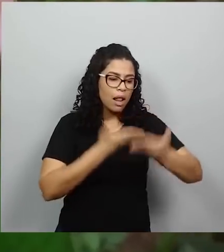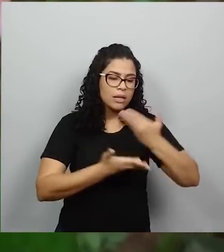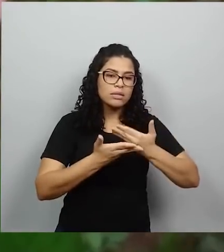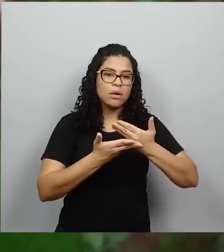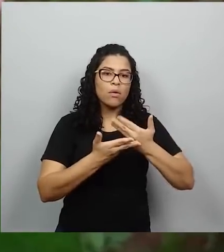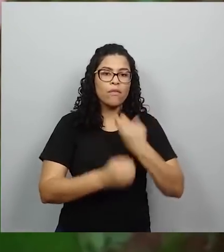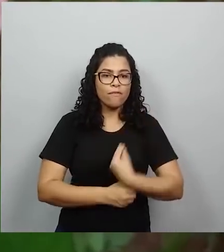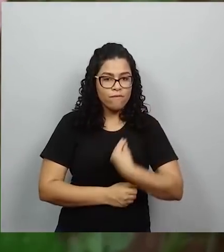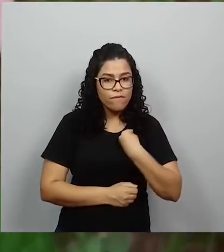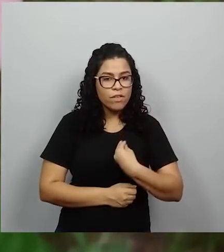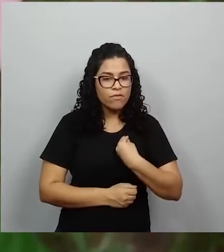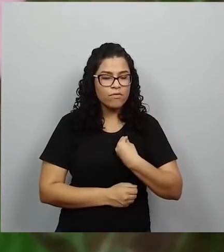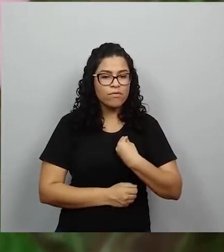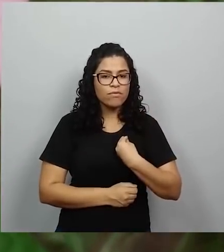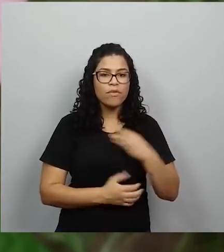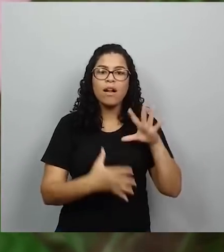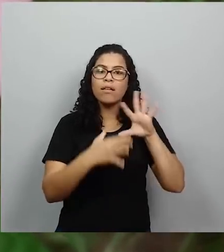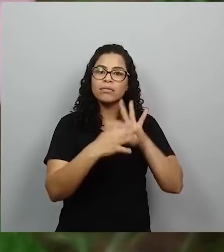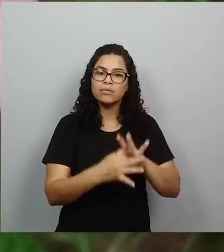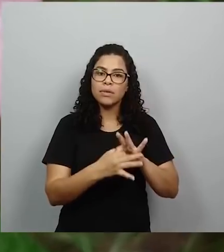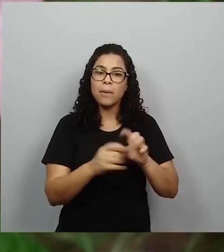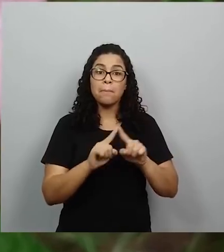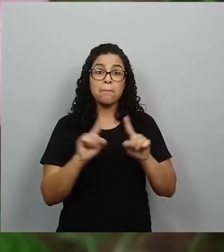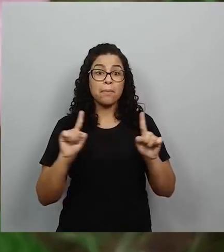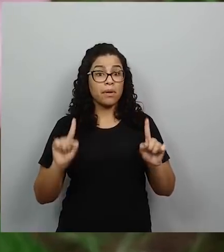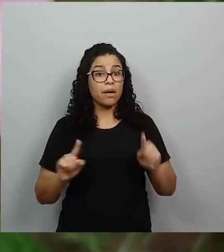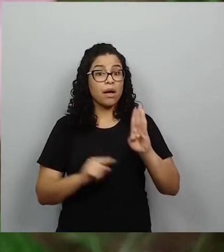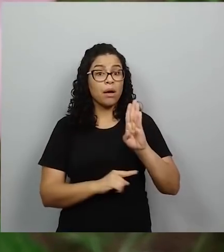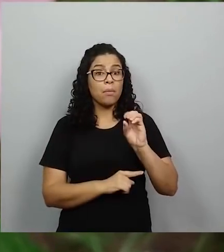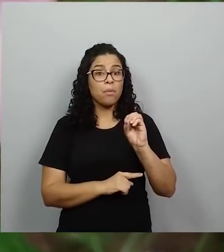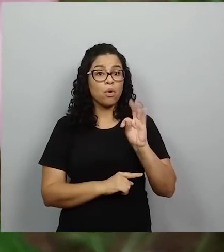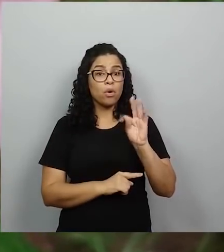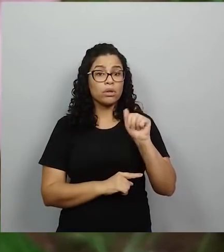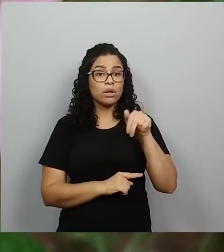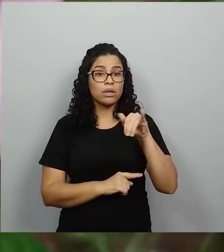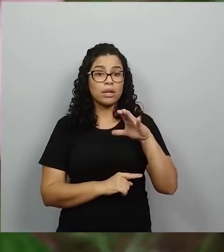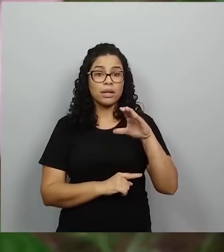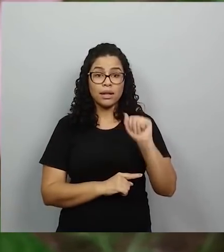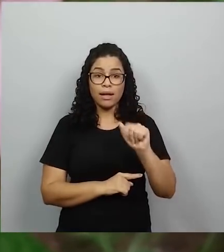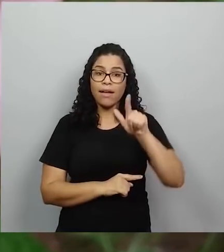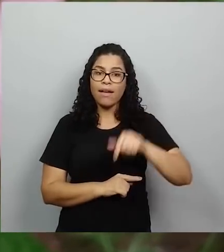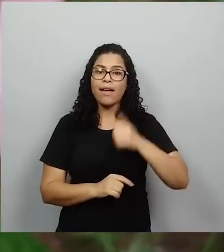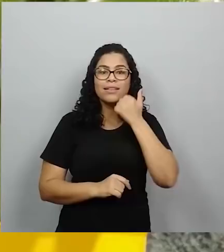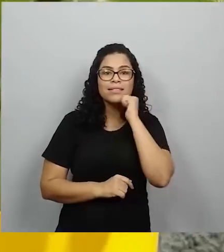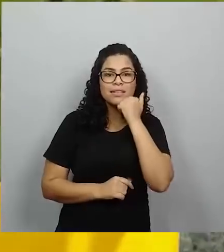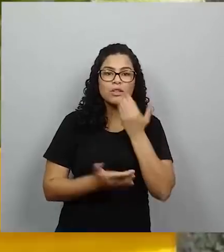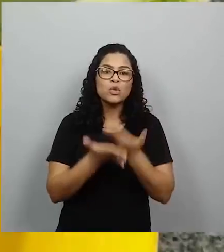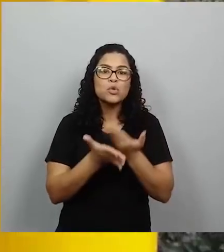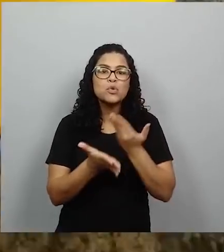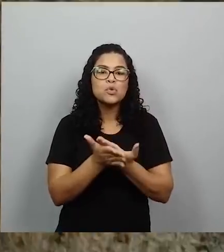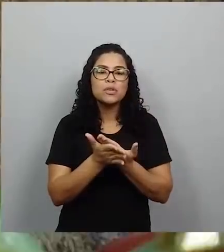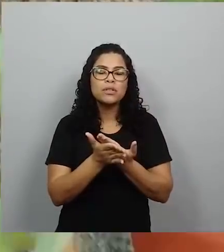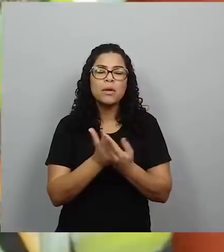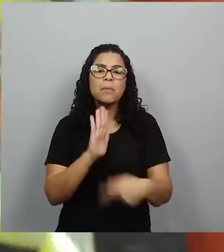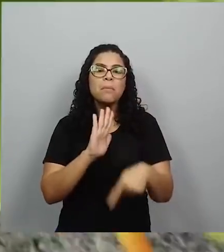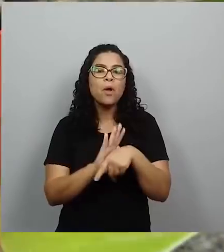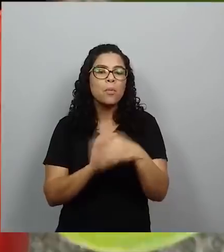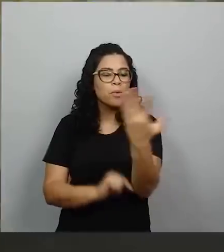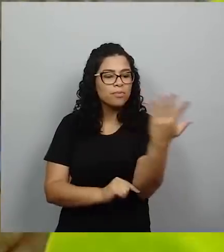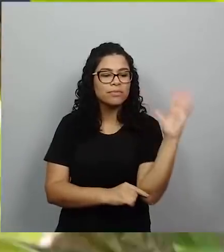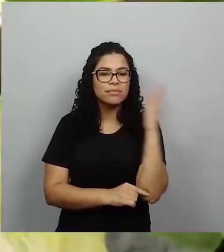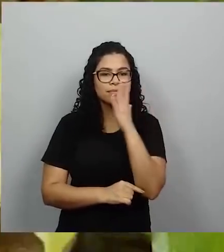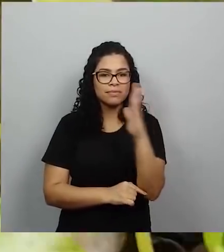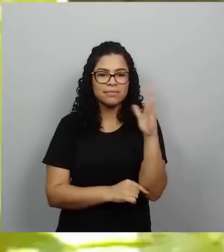ambiente em que vivem. Mas a botânica, tcharam! É a ciência que estuda as plantas e